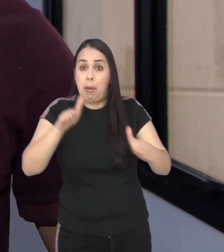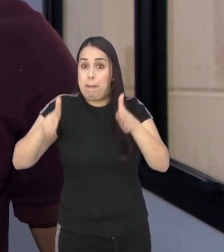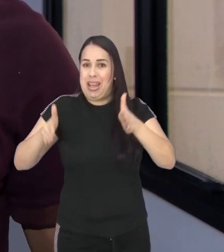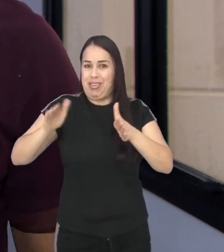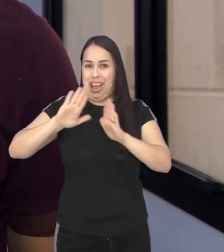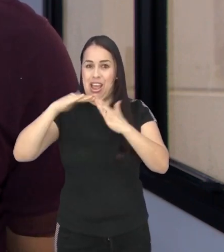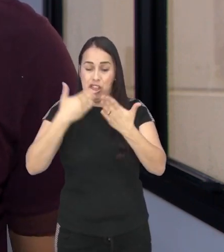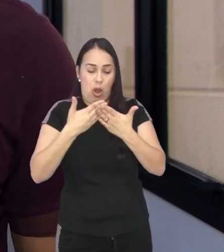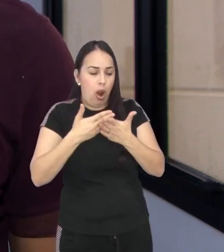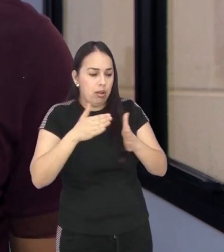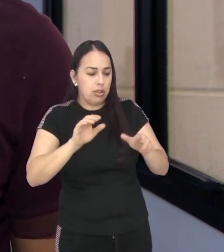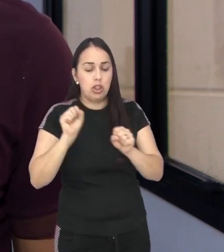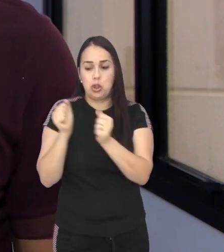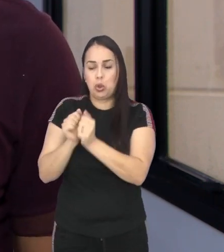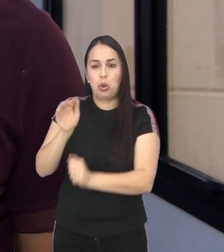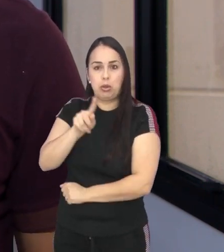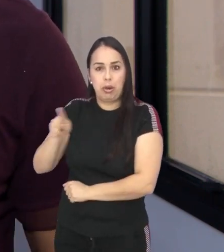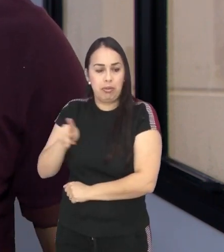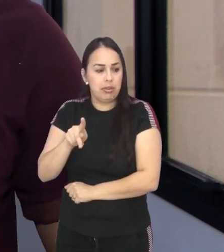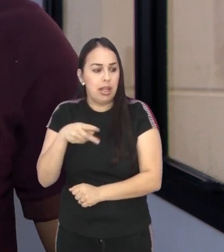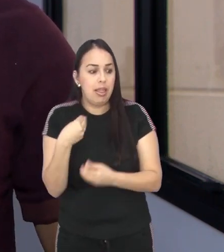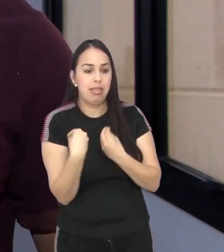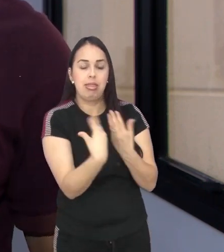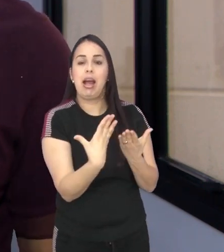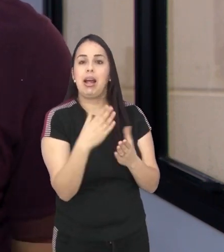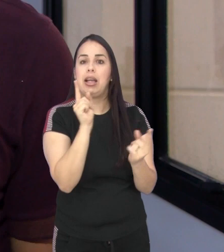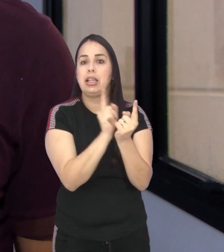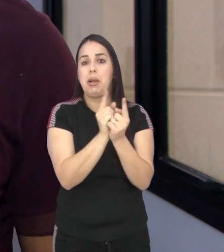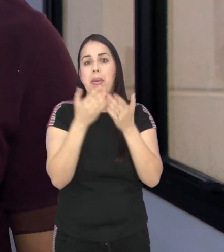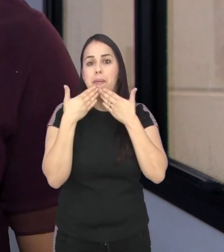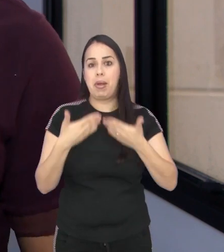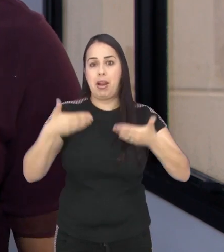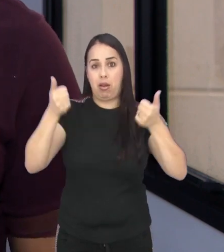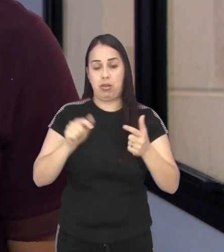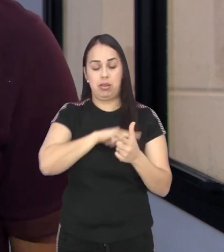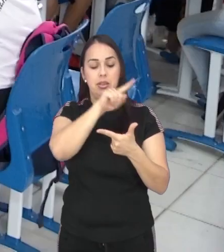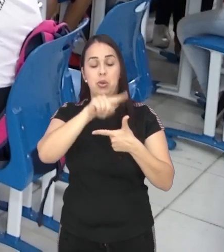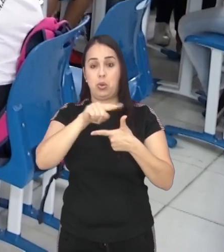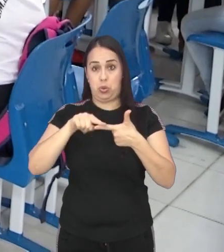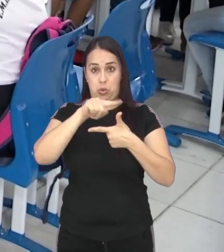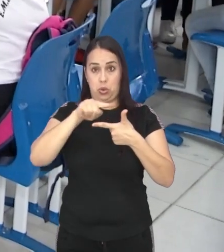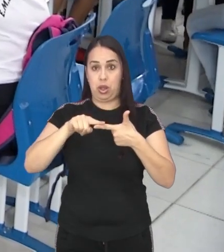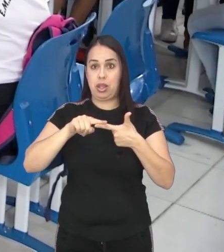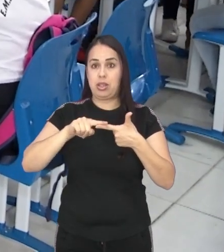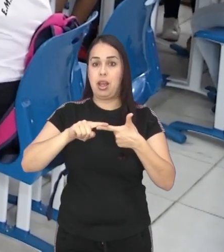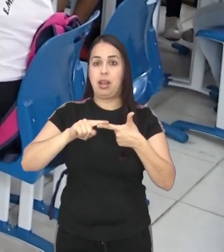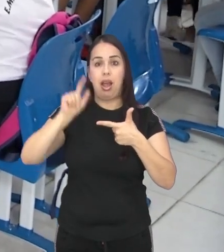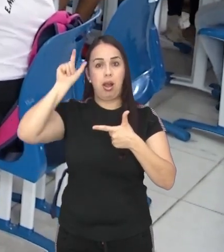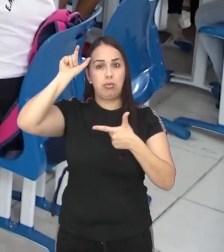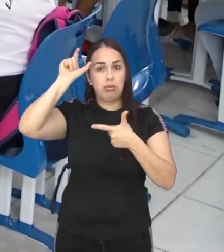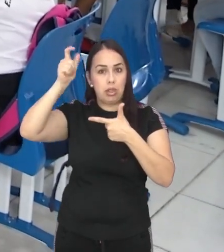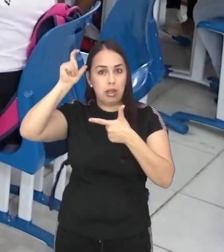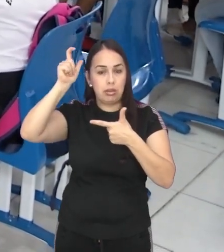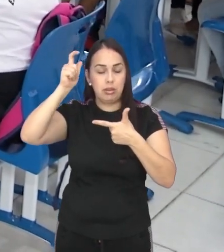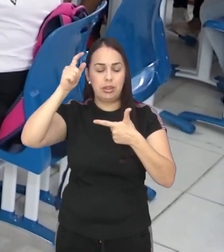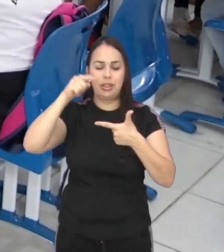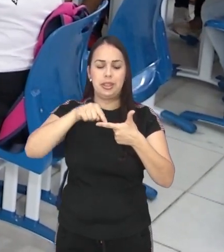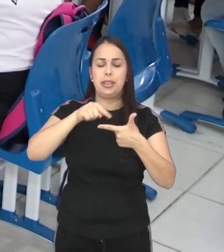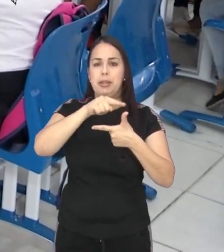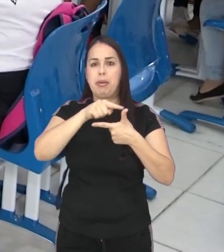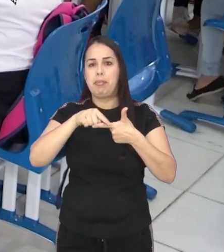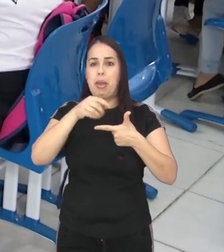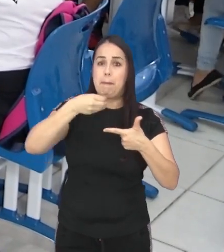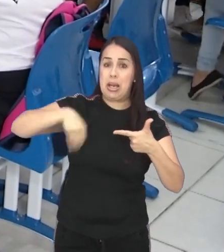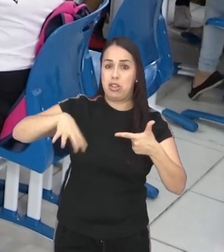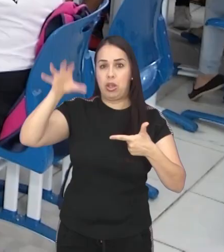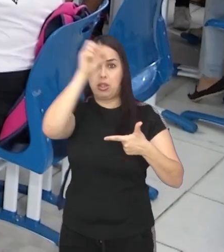infância, quando o período escolar, junto com os professores, para ter um melhor atendimento. A dislexia e o TDAH são